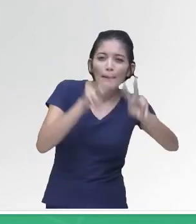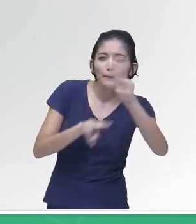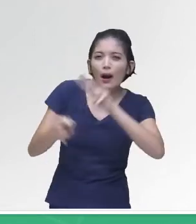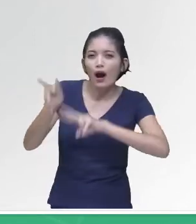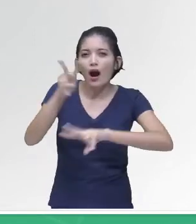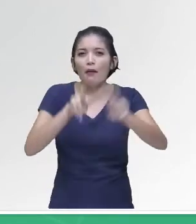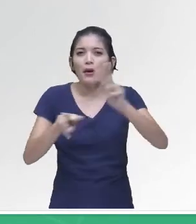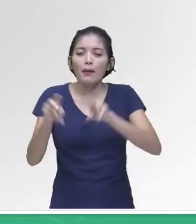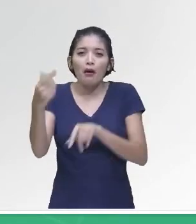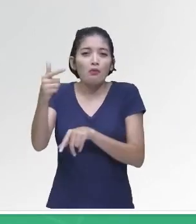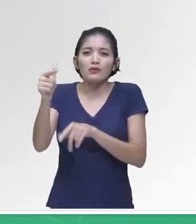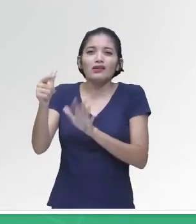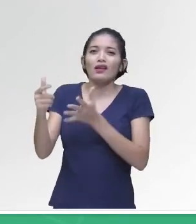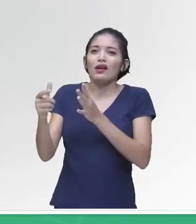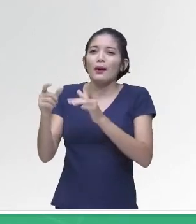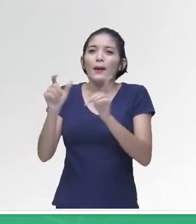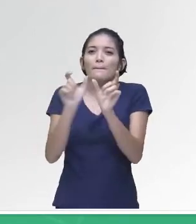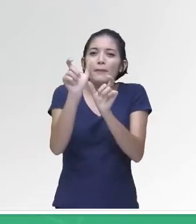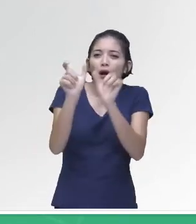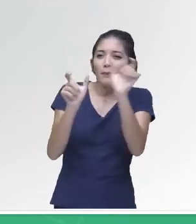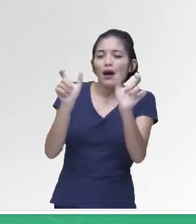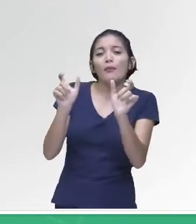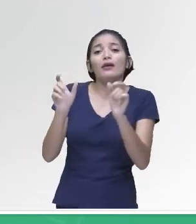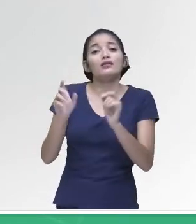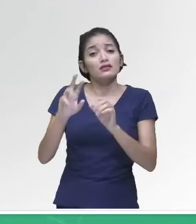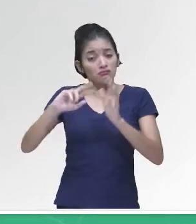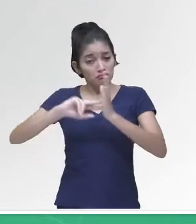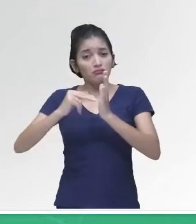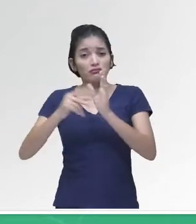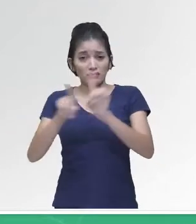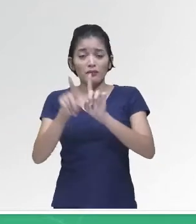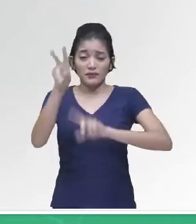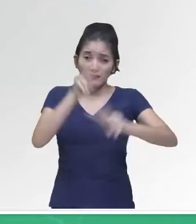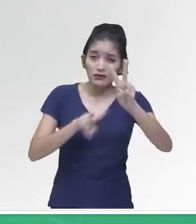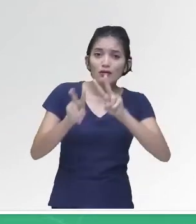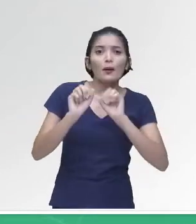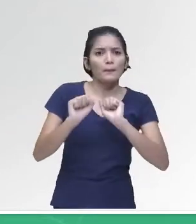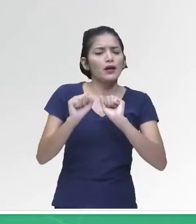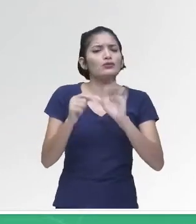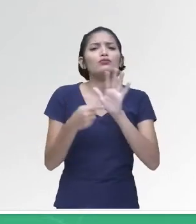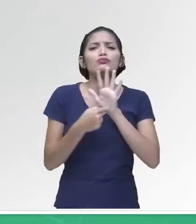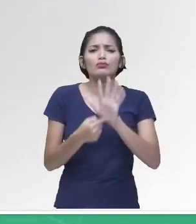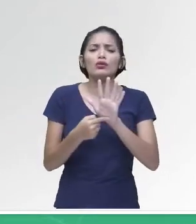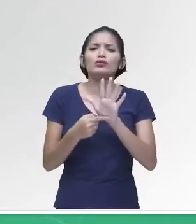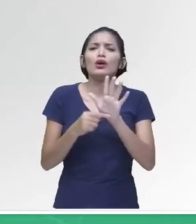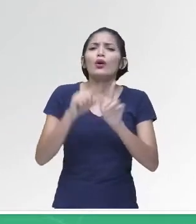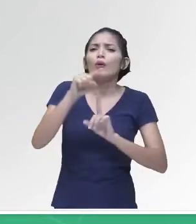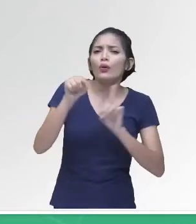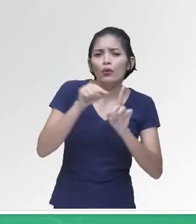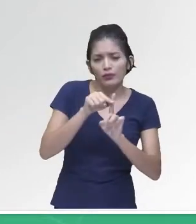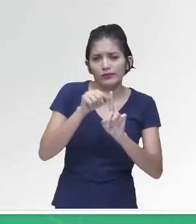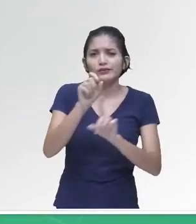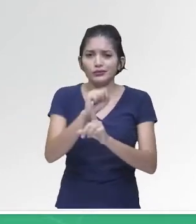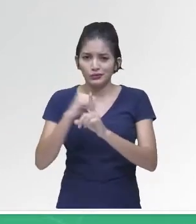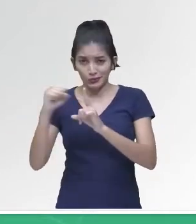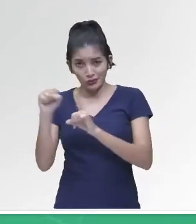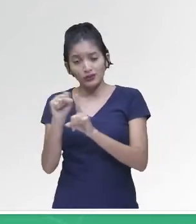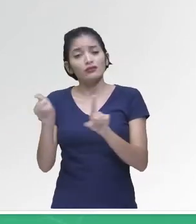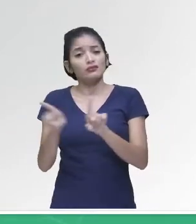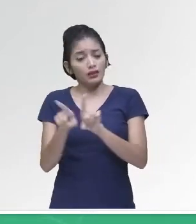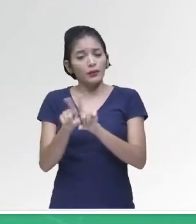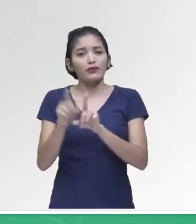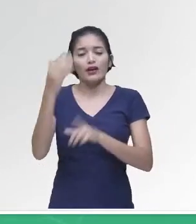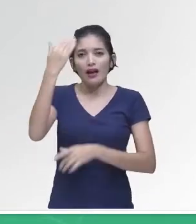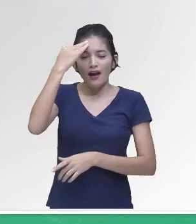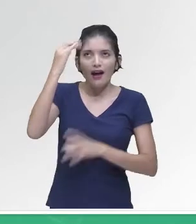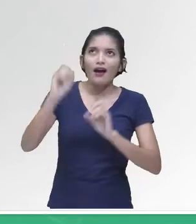tem palavras escritas ali, é algo visual, mas que traz uma mensagem, que tem uma função social, então ali também eu vou